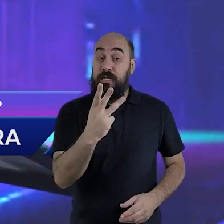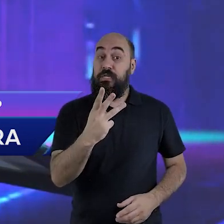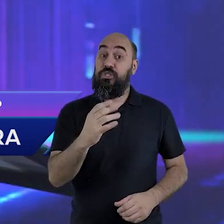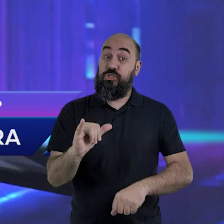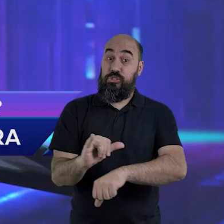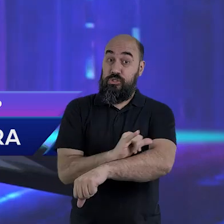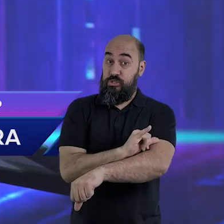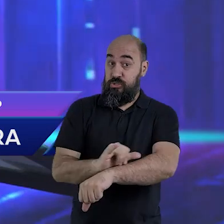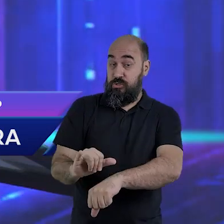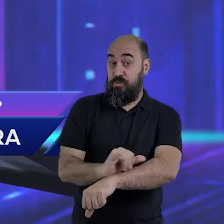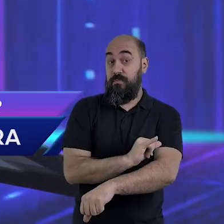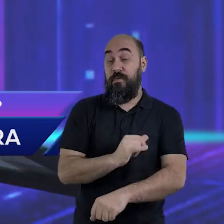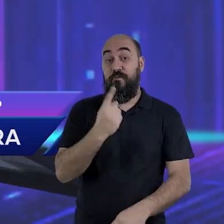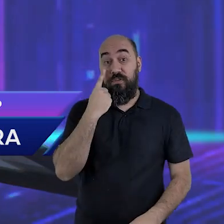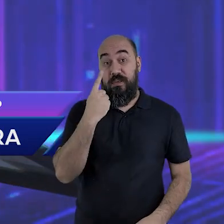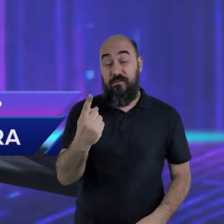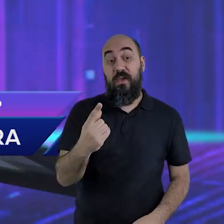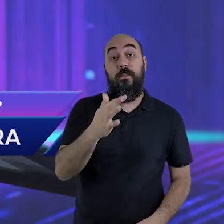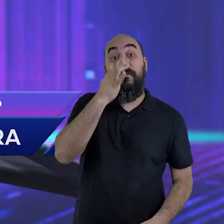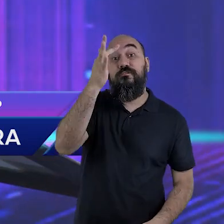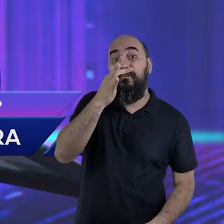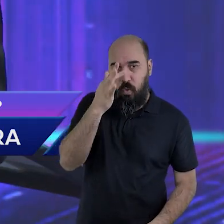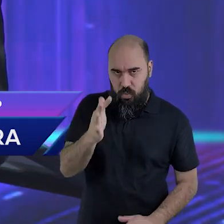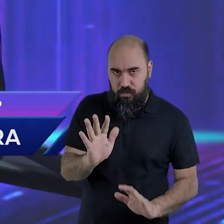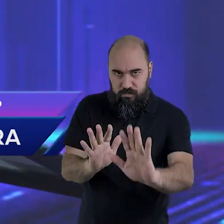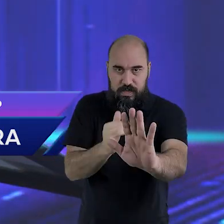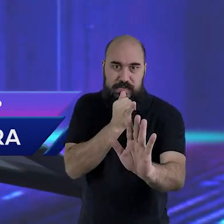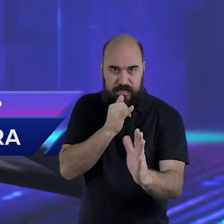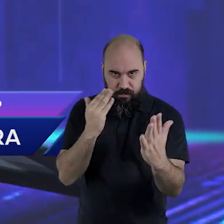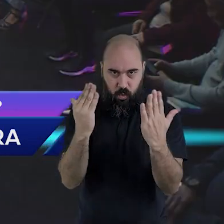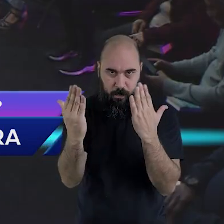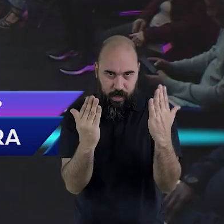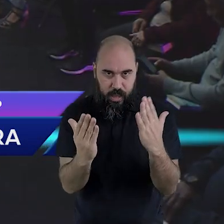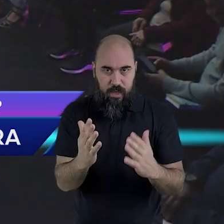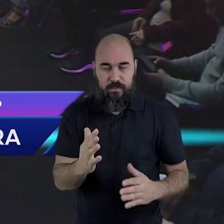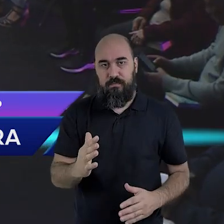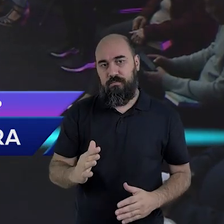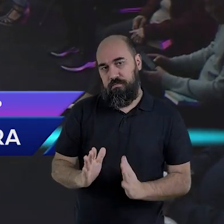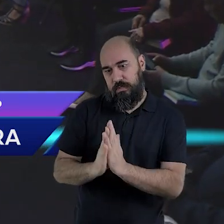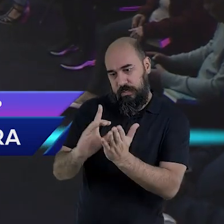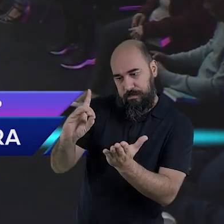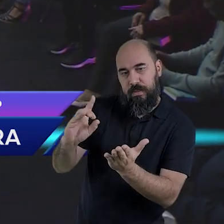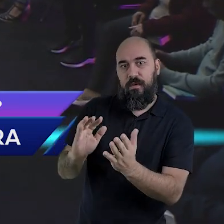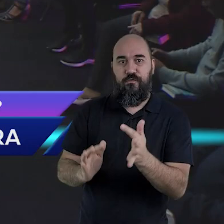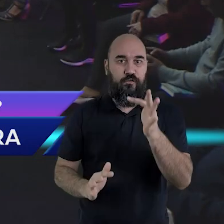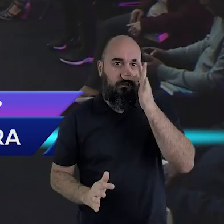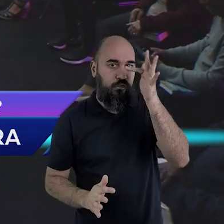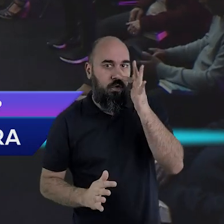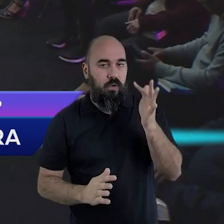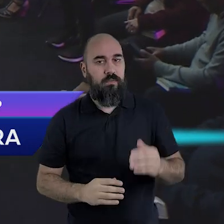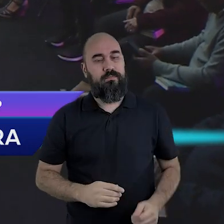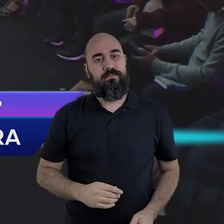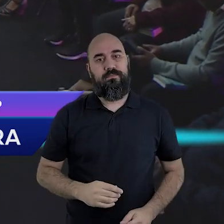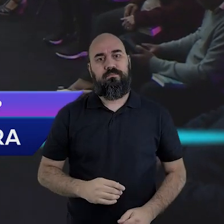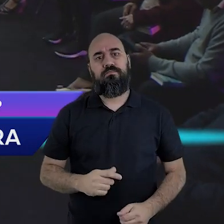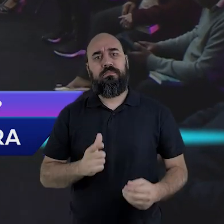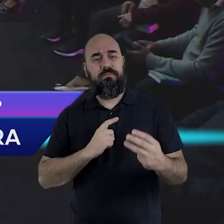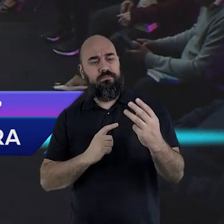pode usar para olhar uma flor. A primeira é a forma da borboleta,